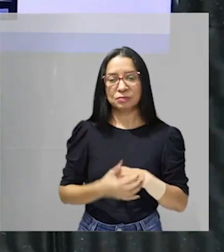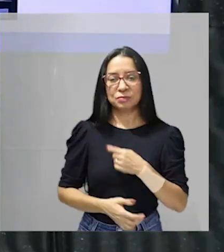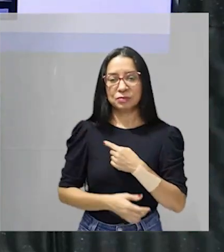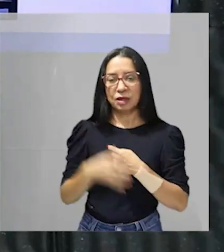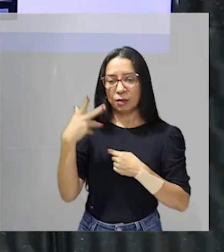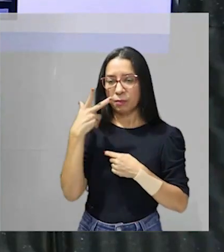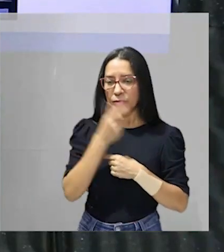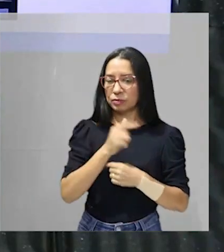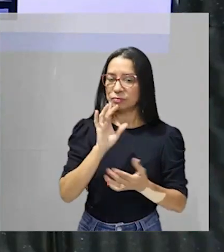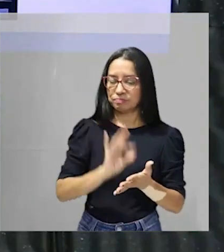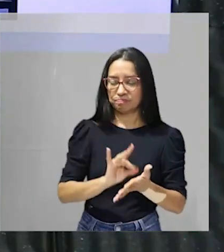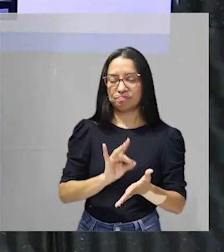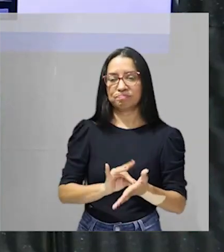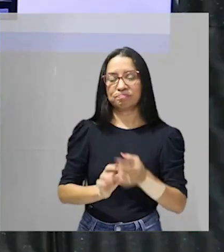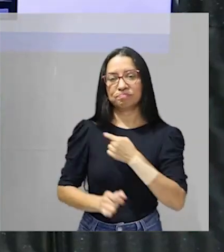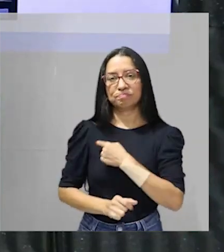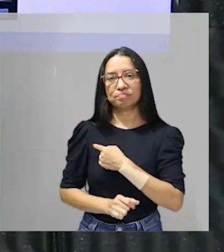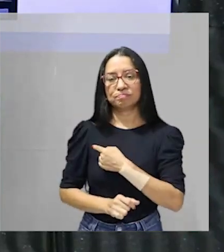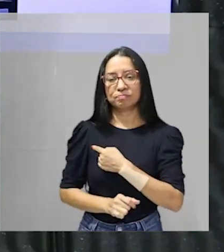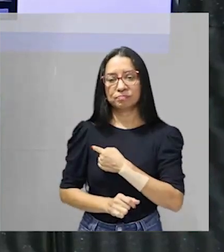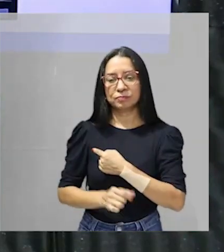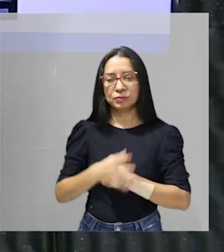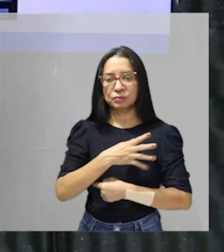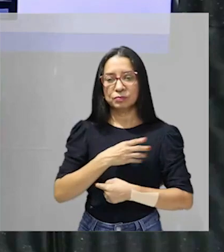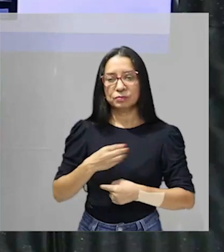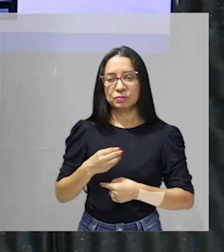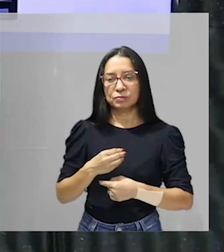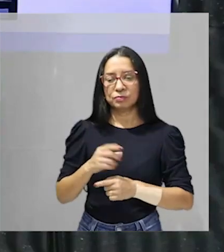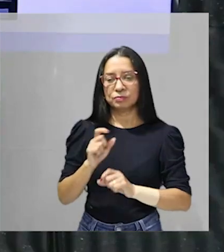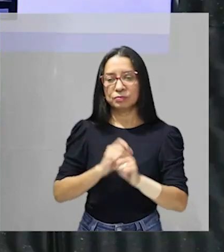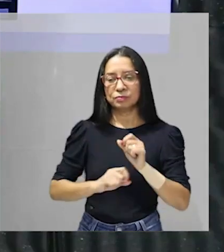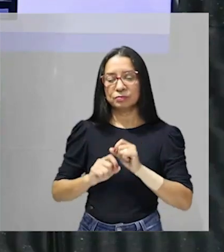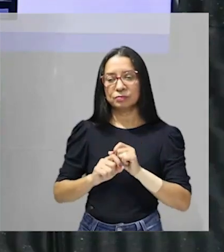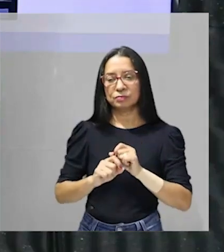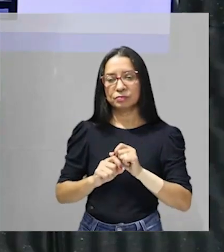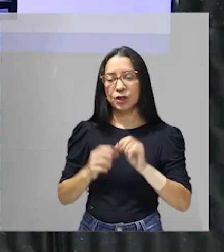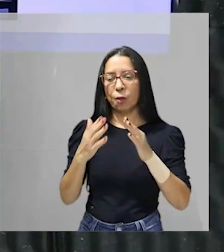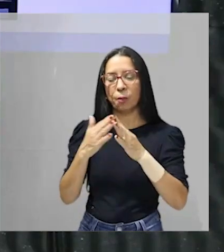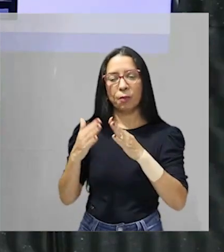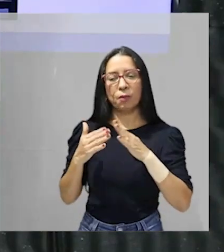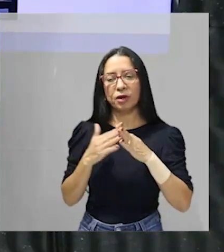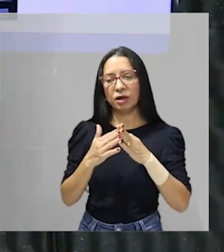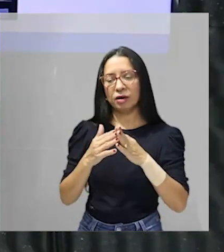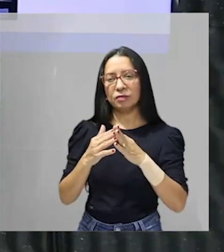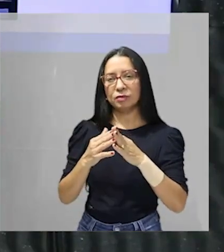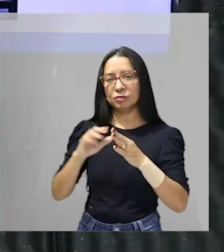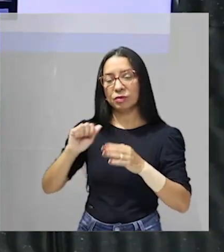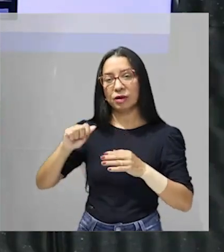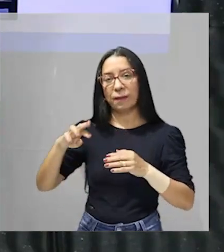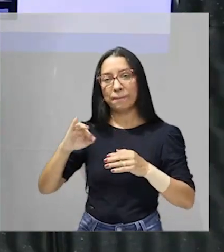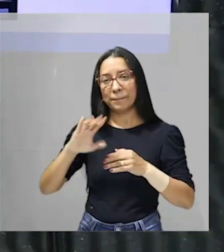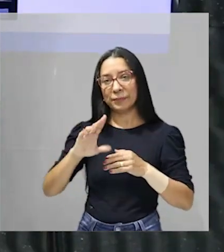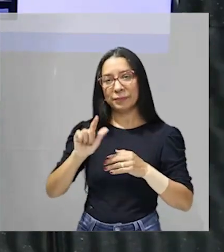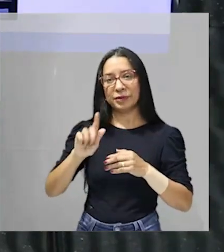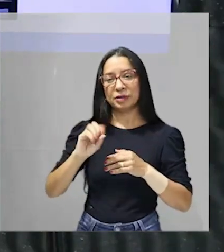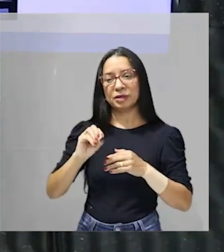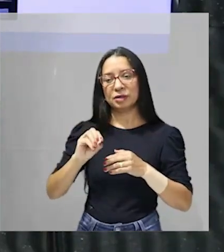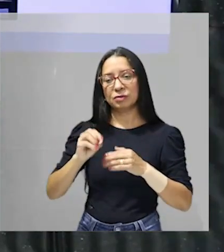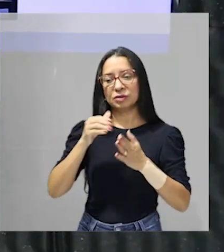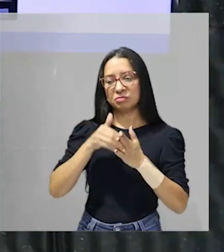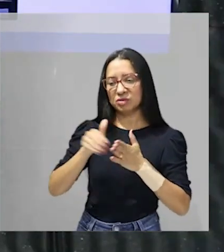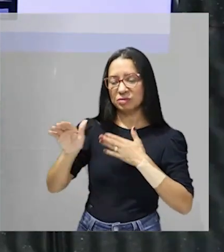bonito mesmo de verdade o Will Smith com seu filho eles moravam no abrigo eles estavam no abrigo tinham sido despejados estavam no abrigo